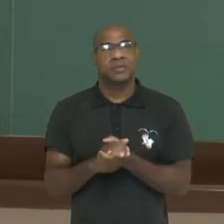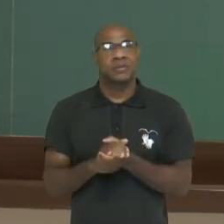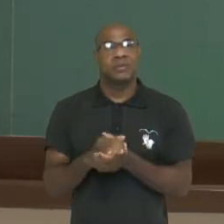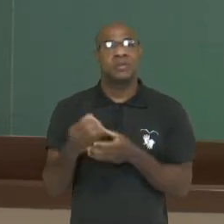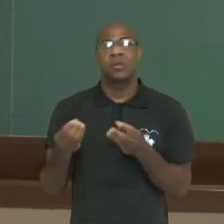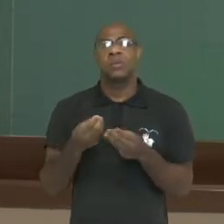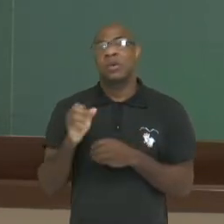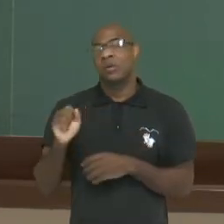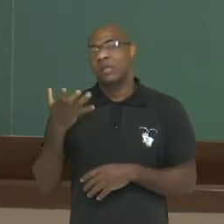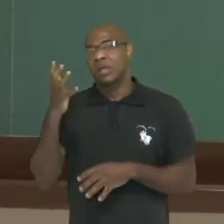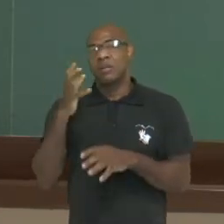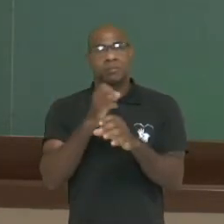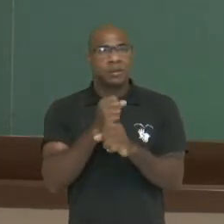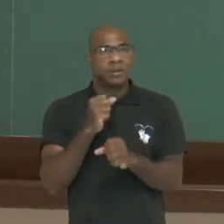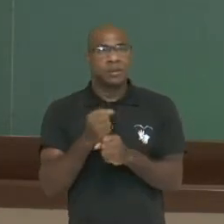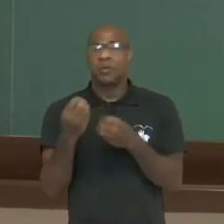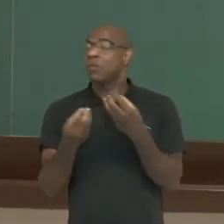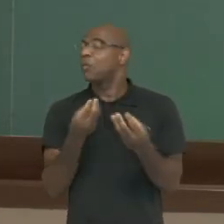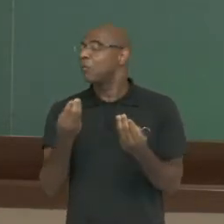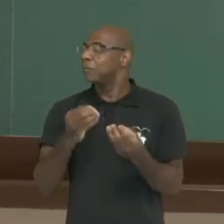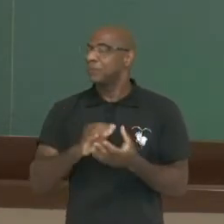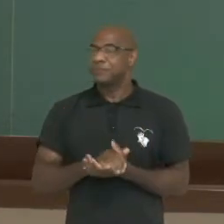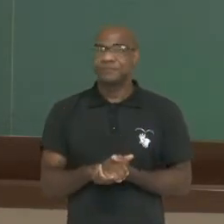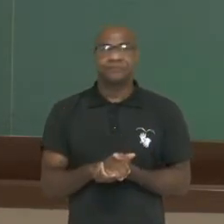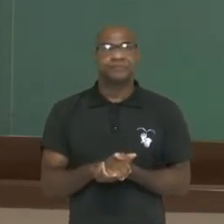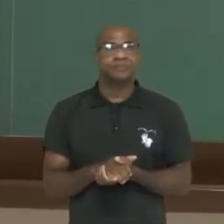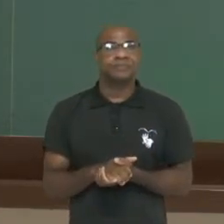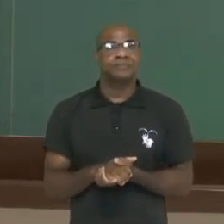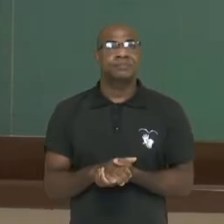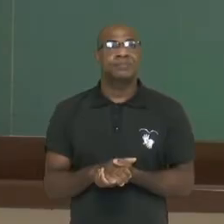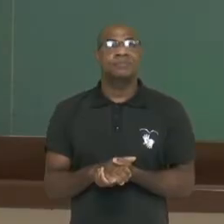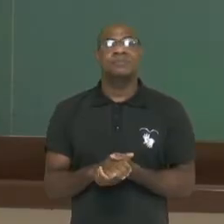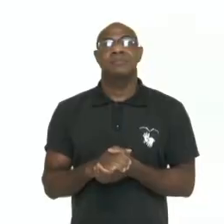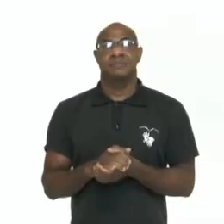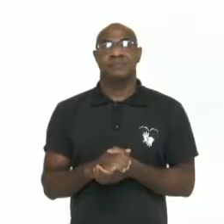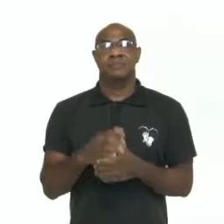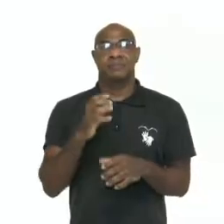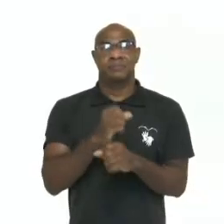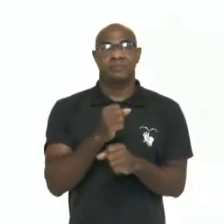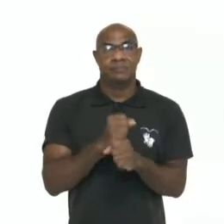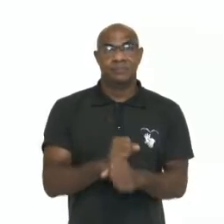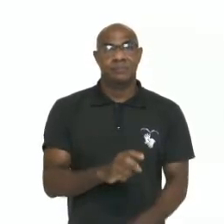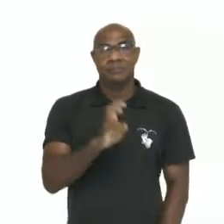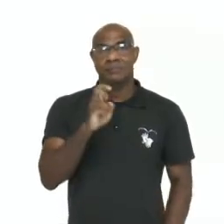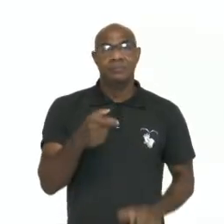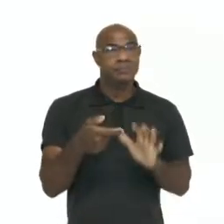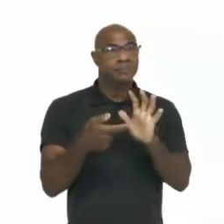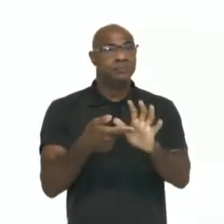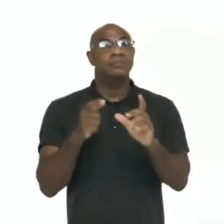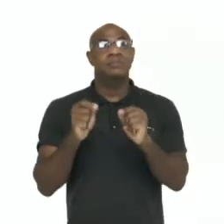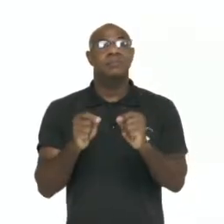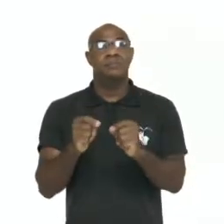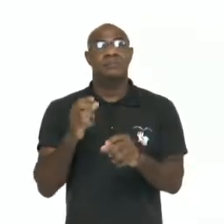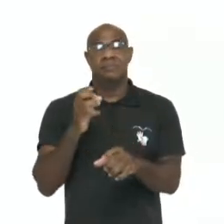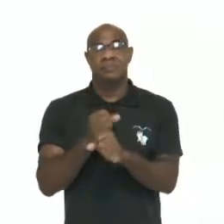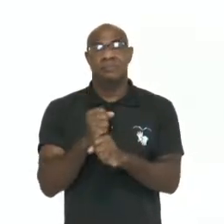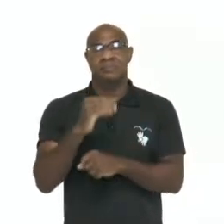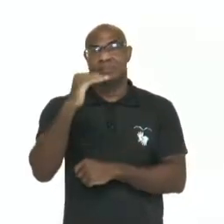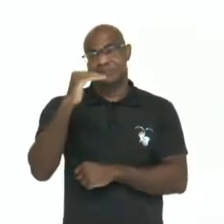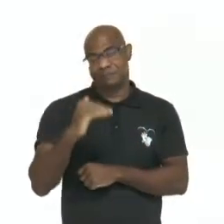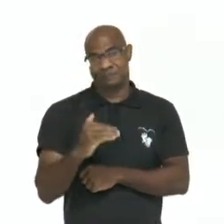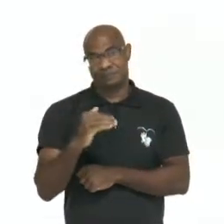essa pontuação do Kata? A nota 5 representa a pontuação mais